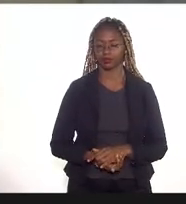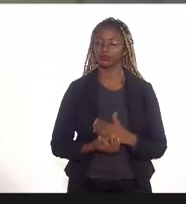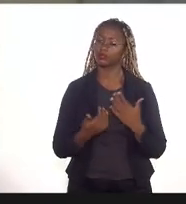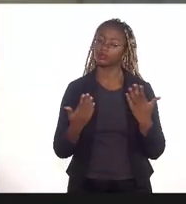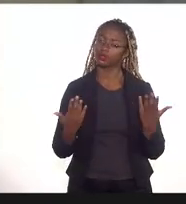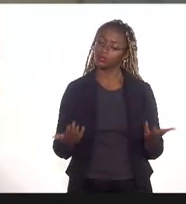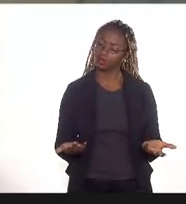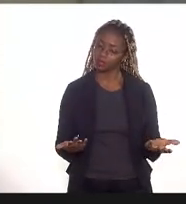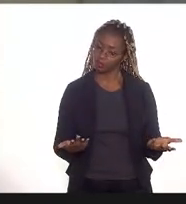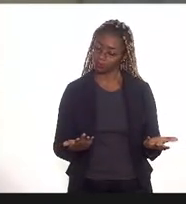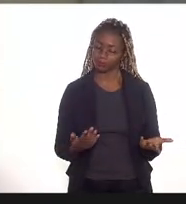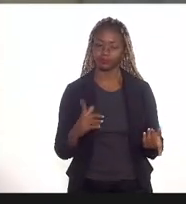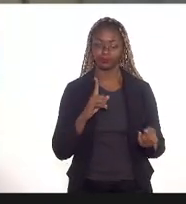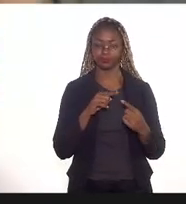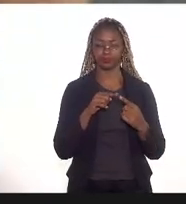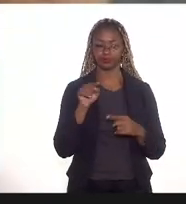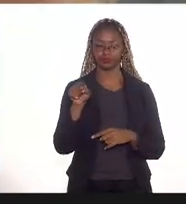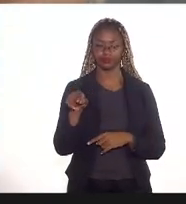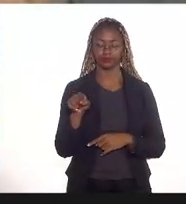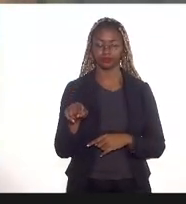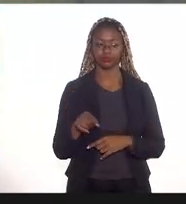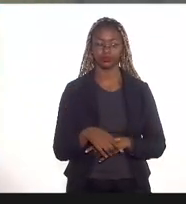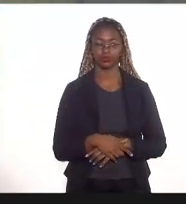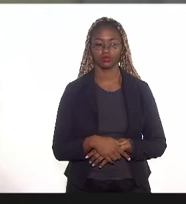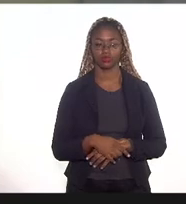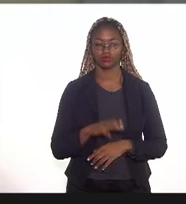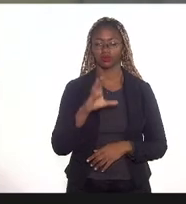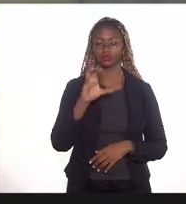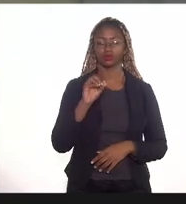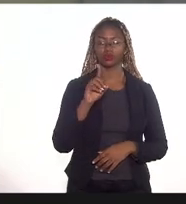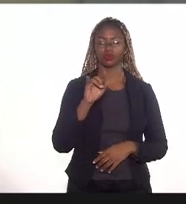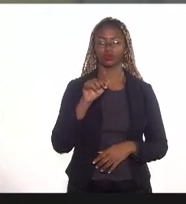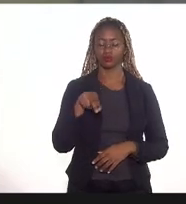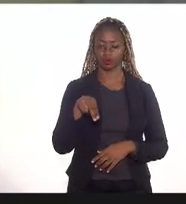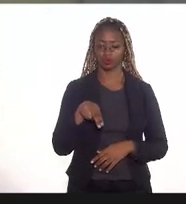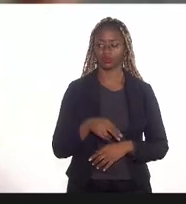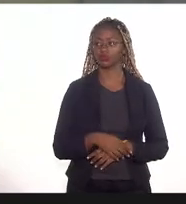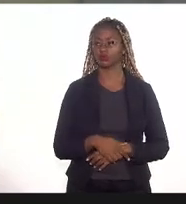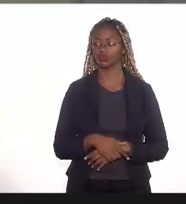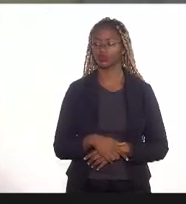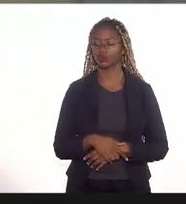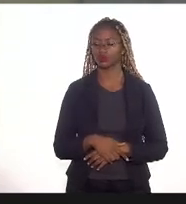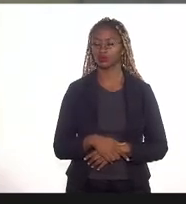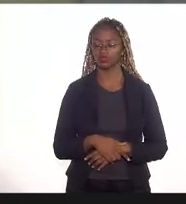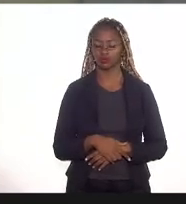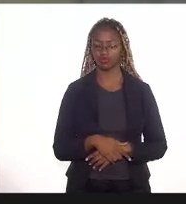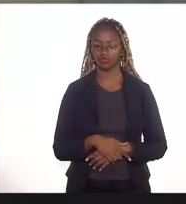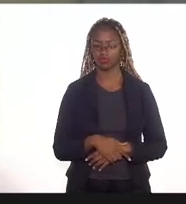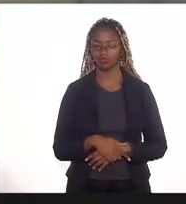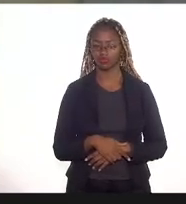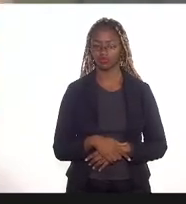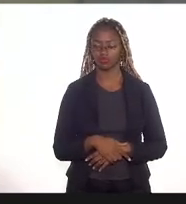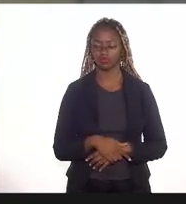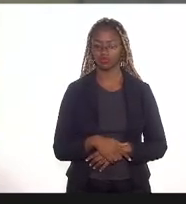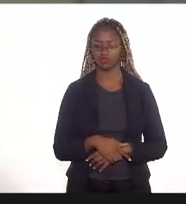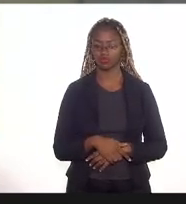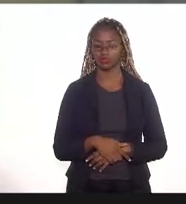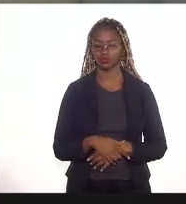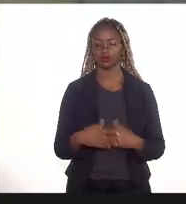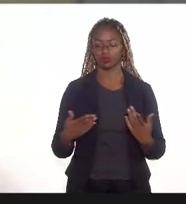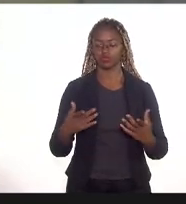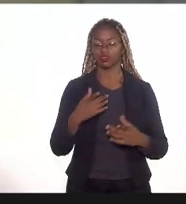Então, nesse sentido, a Codim será muito exigida, até porque desejamos